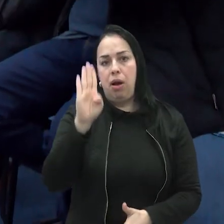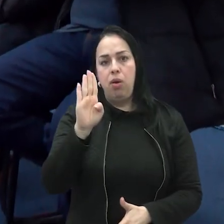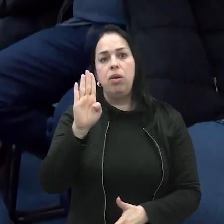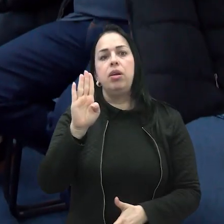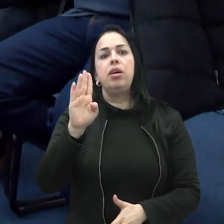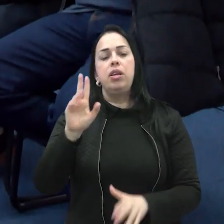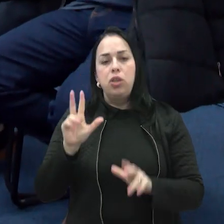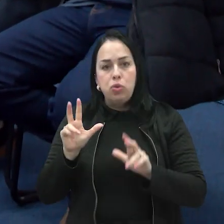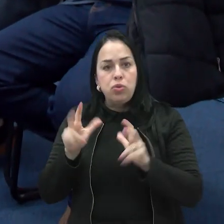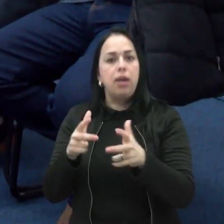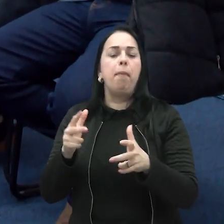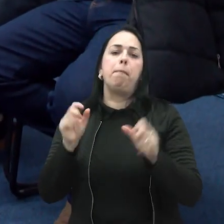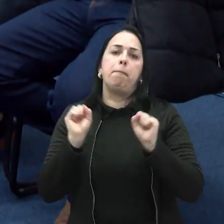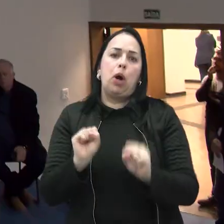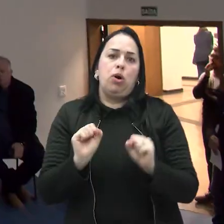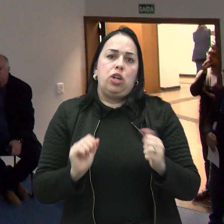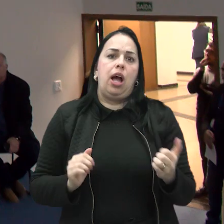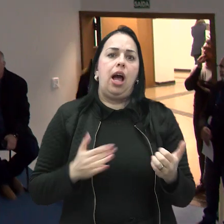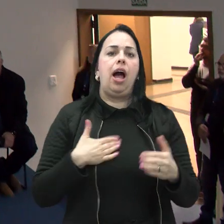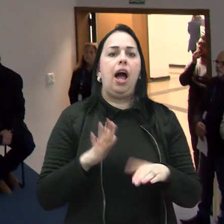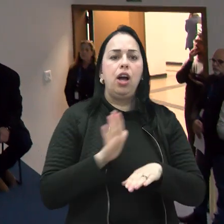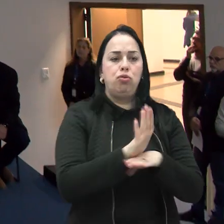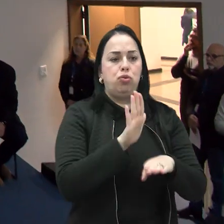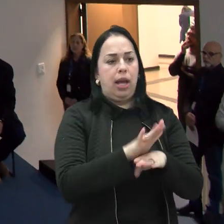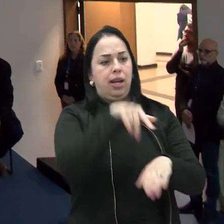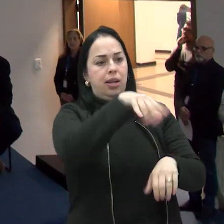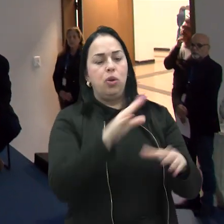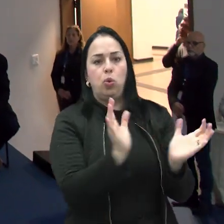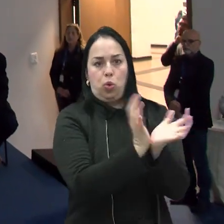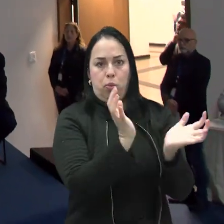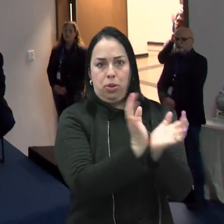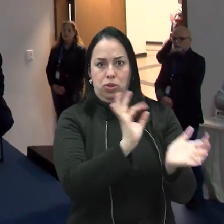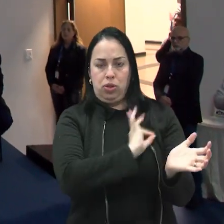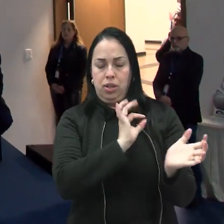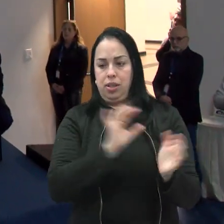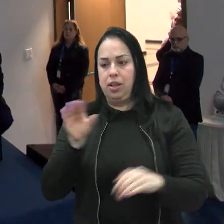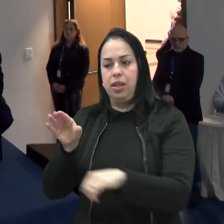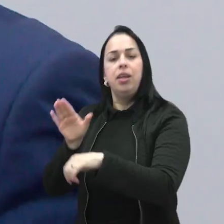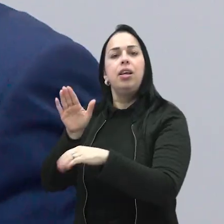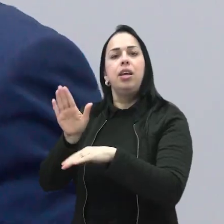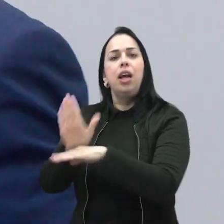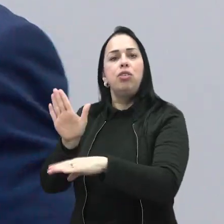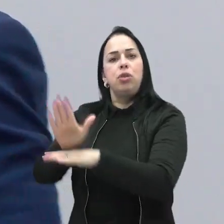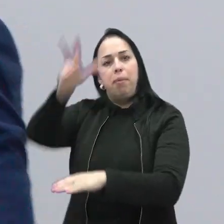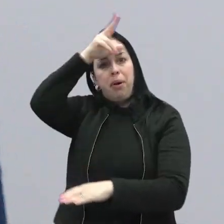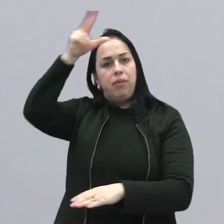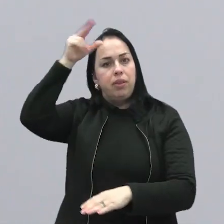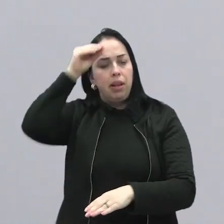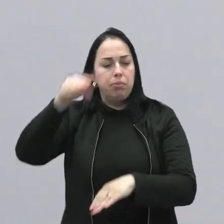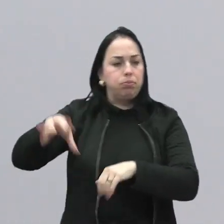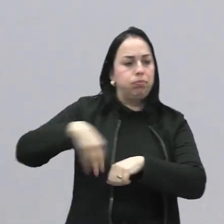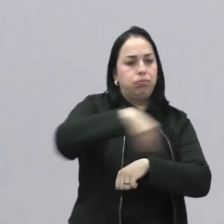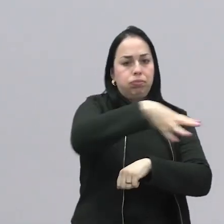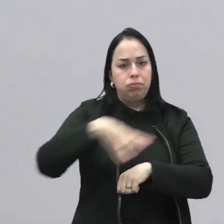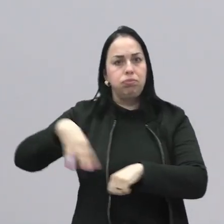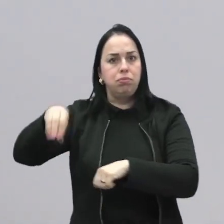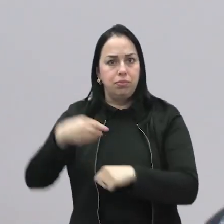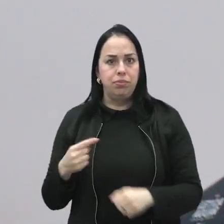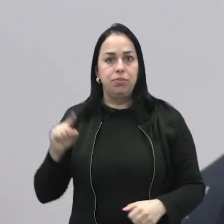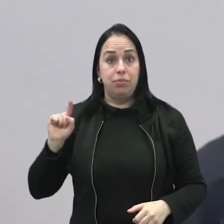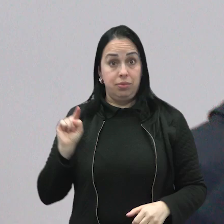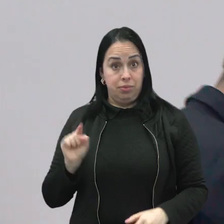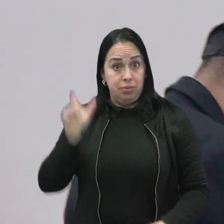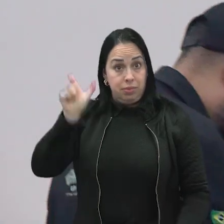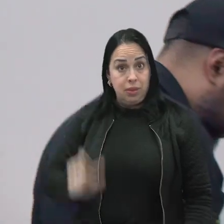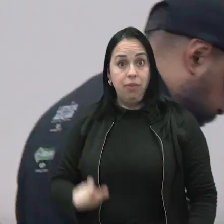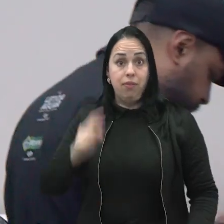e a Câmara pode agir como intermediário entre a guarda e o Poder Executivo, na busca por melhorias. O parlamentar, que